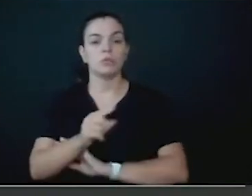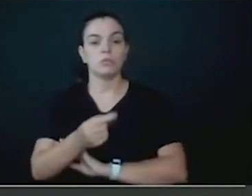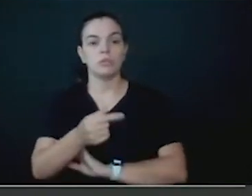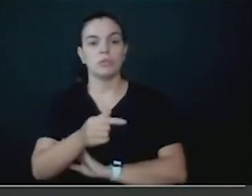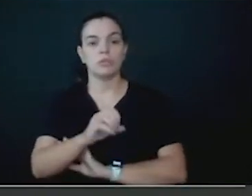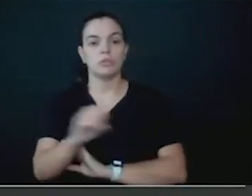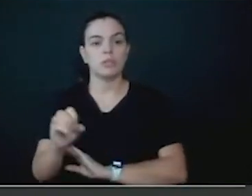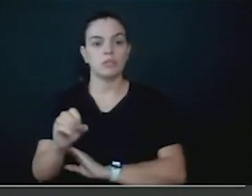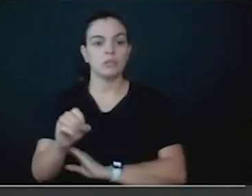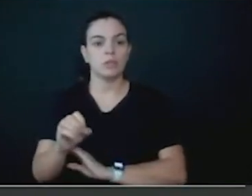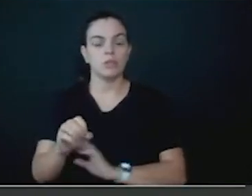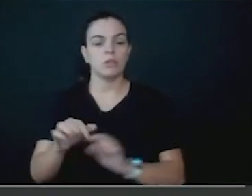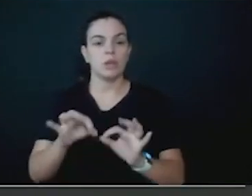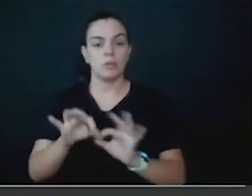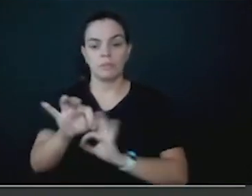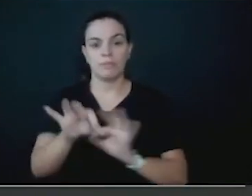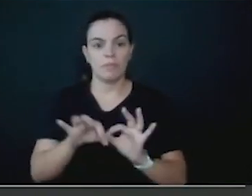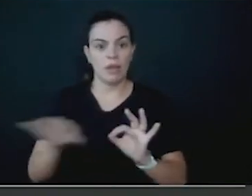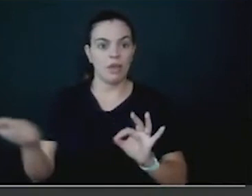Em projeto, nós já atingimos